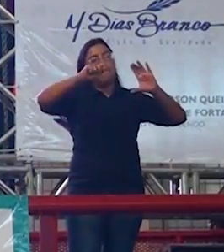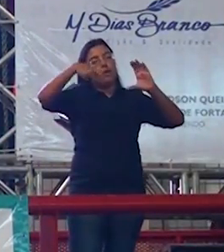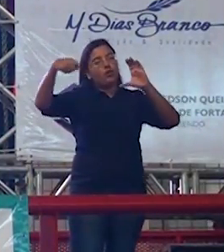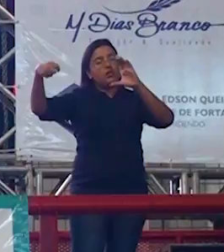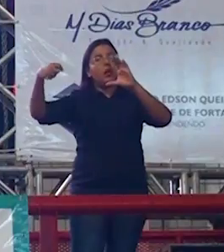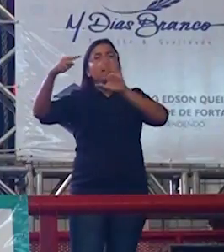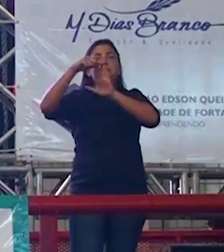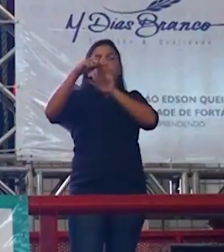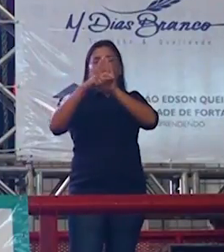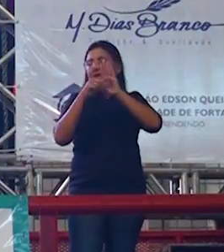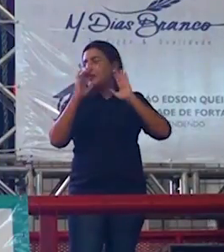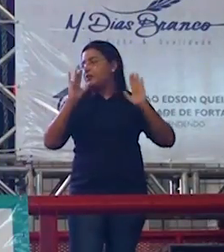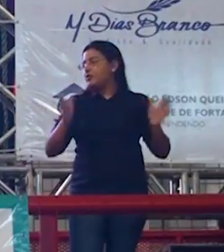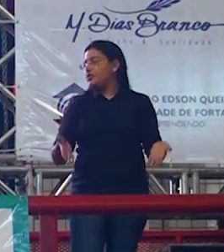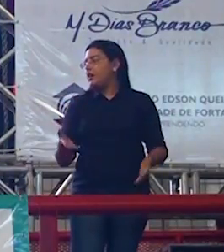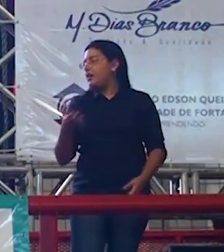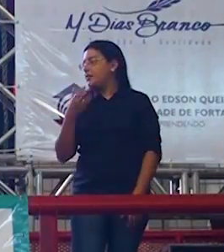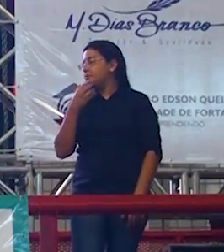até num programa